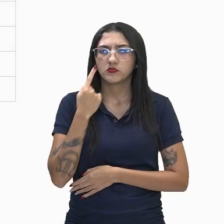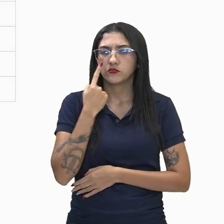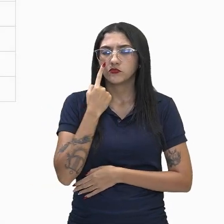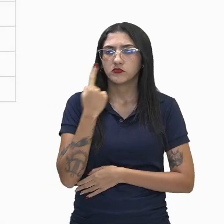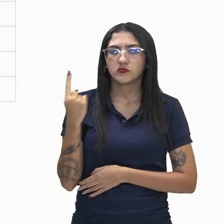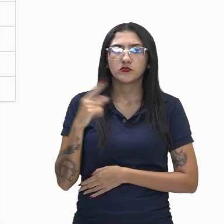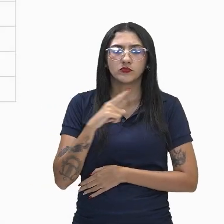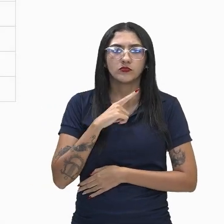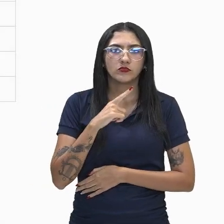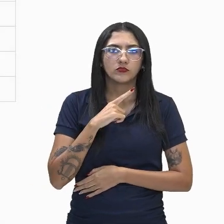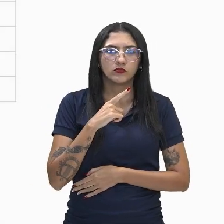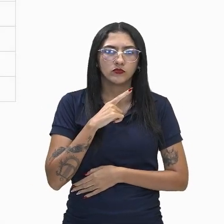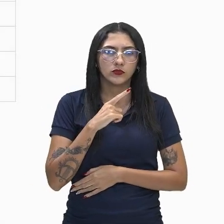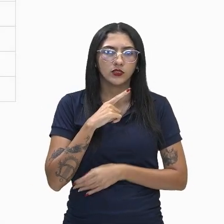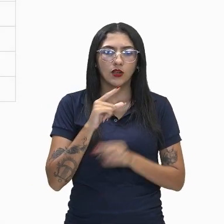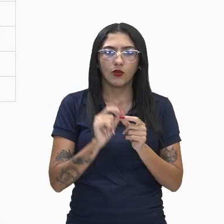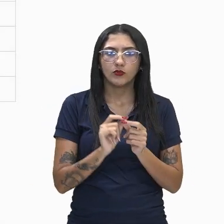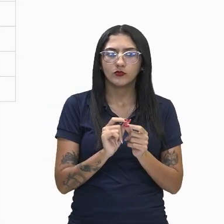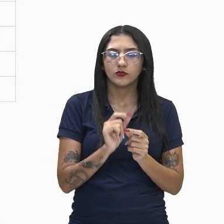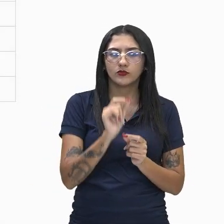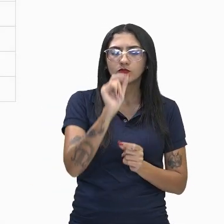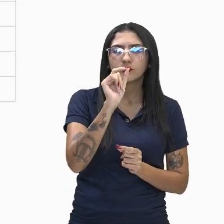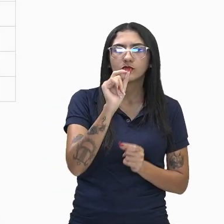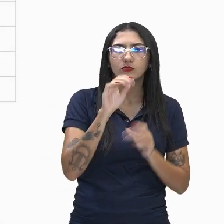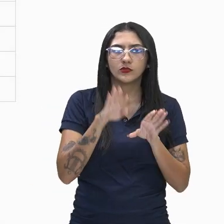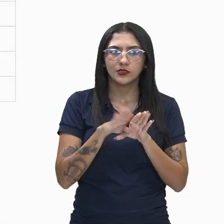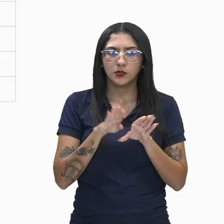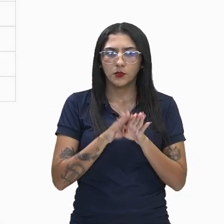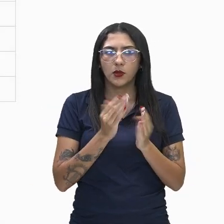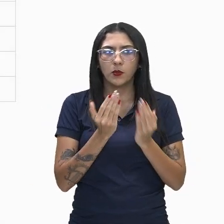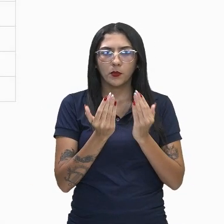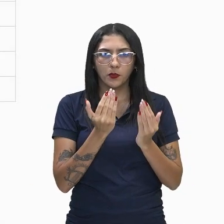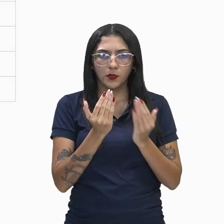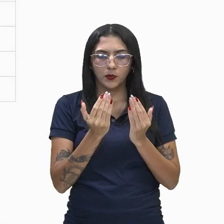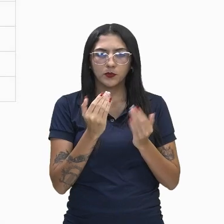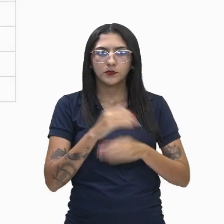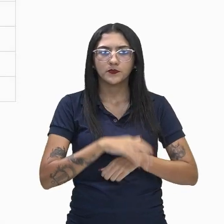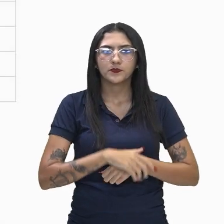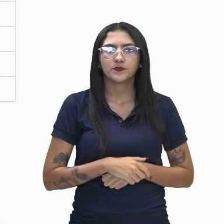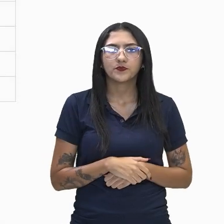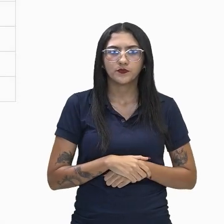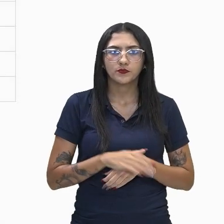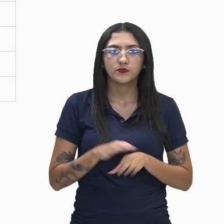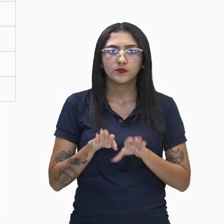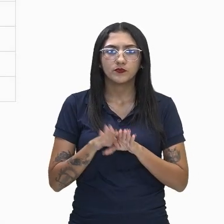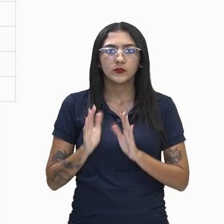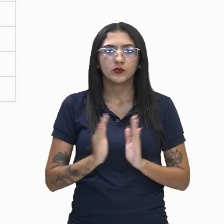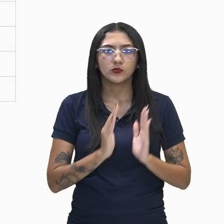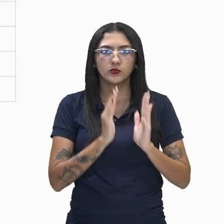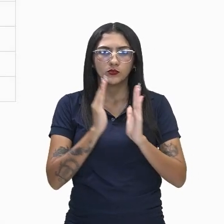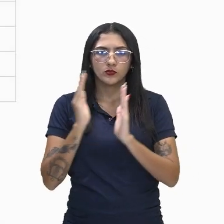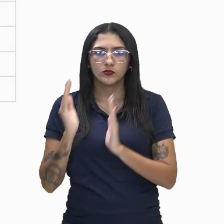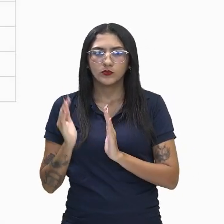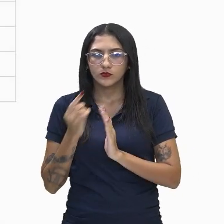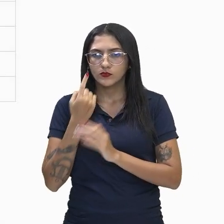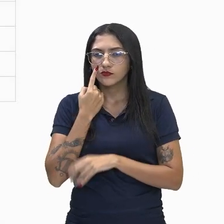distância em graus com relação à linha do Equador. Longitude, distância em graus